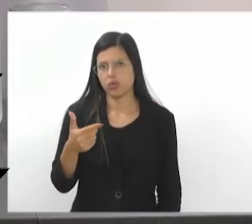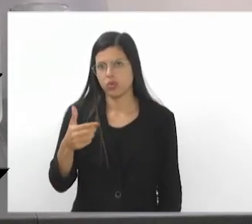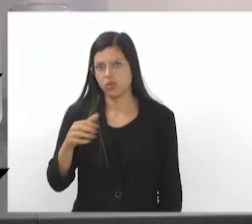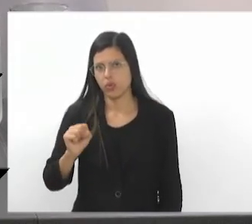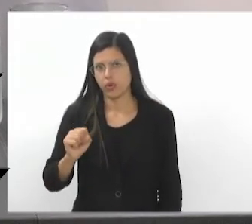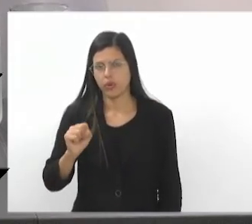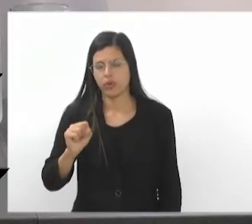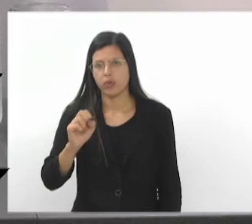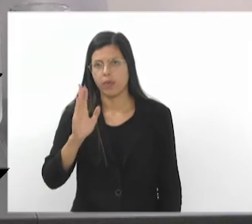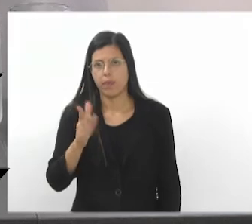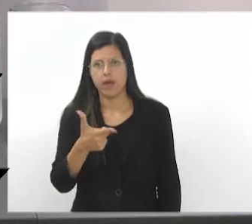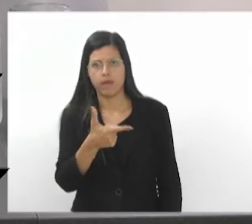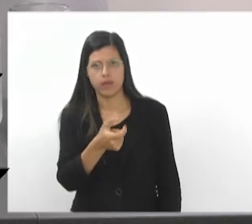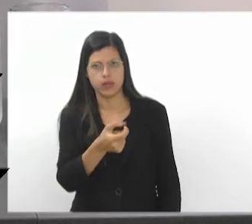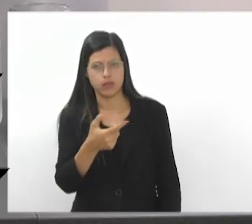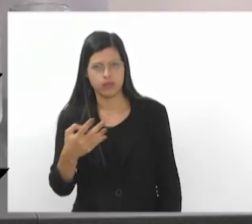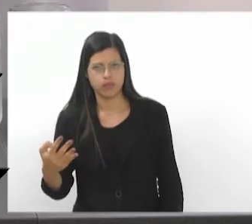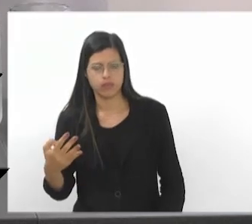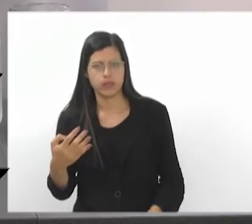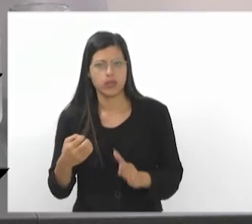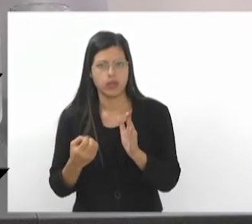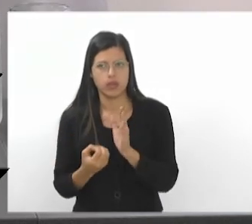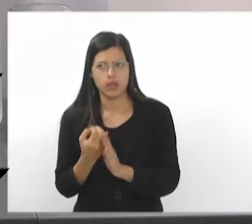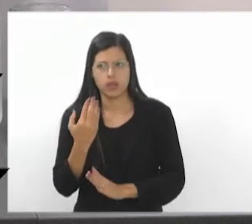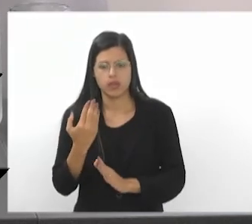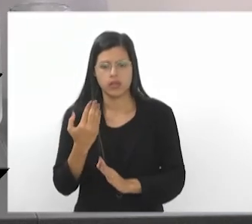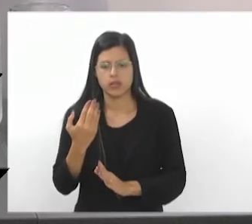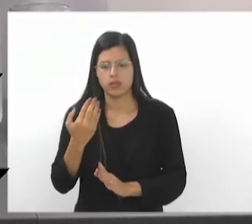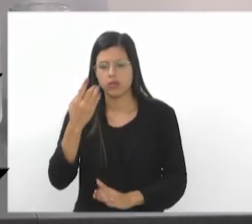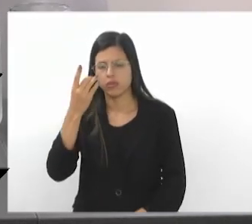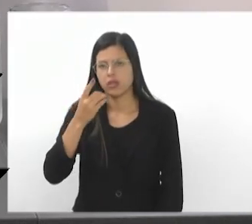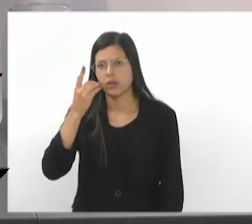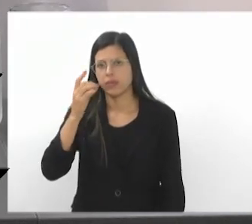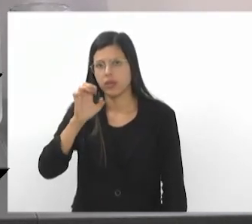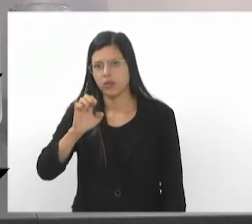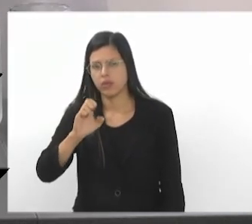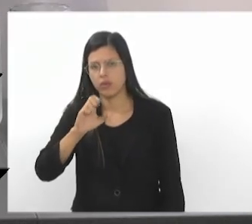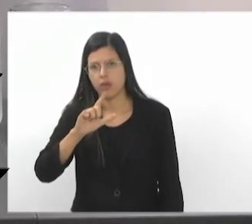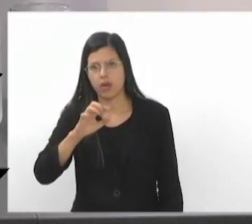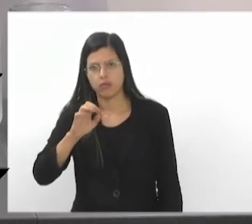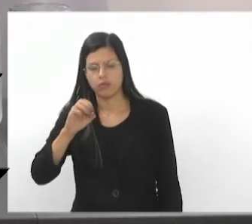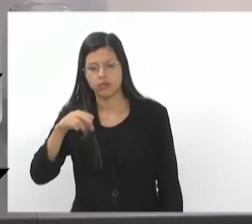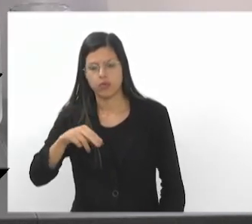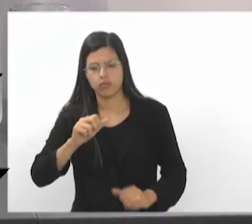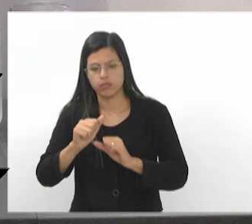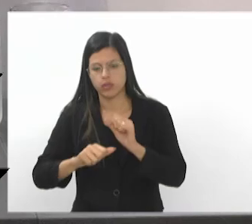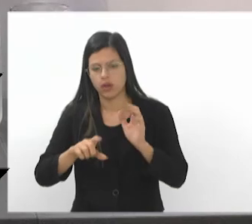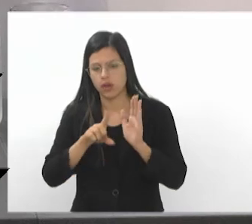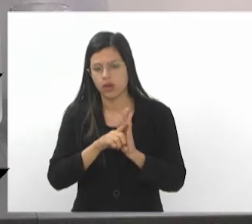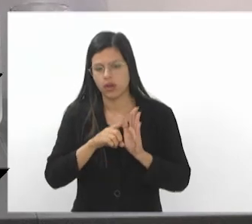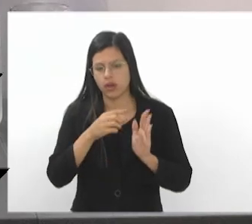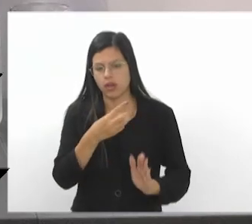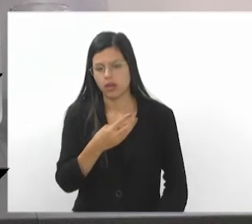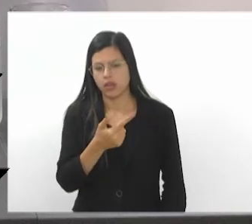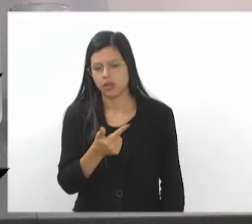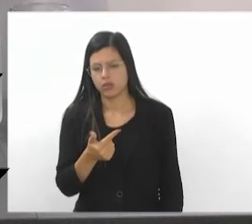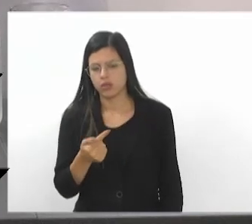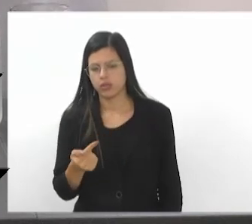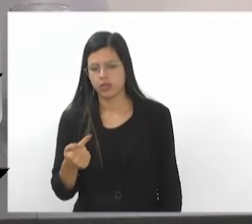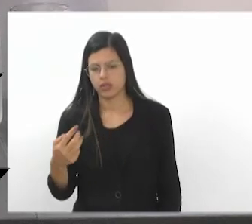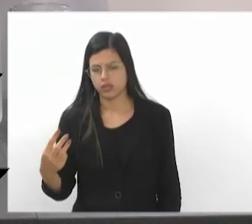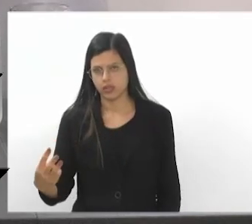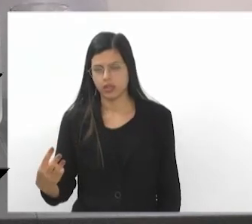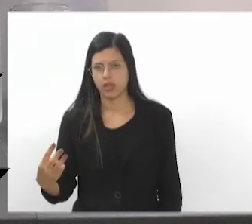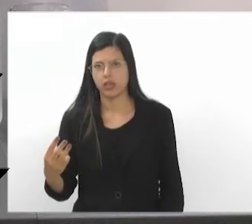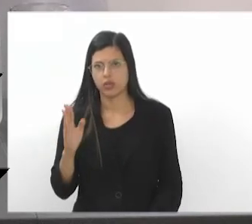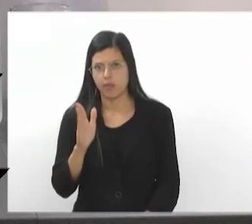deputado Elton Cristo. Altera a lei 3273 de 20 de outubro de 99, dispondo sobre o oferecimento de água